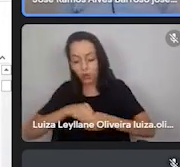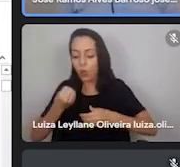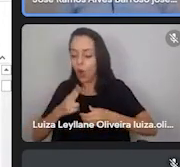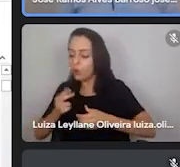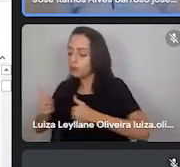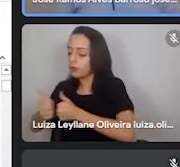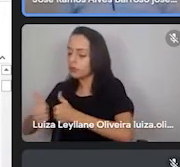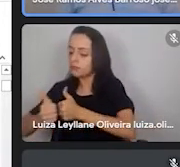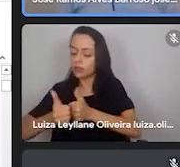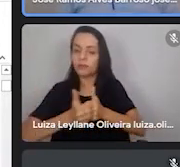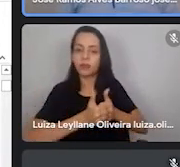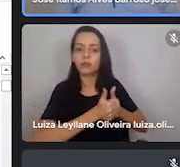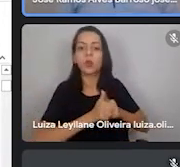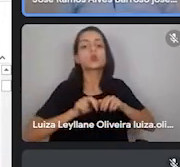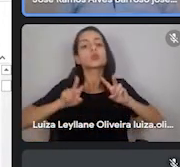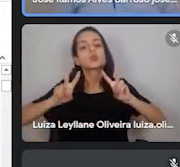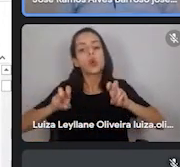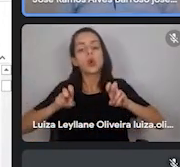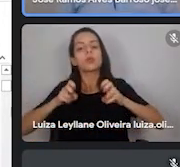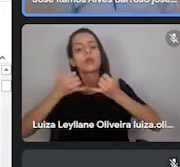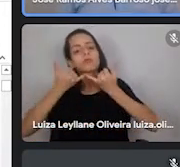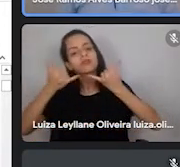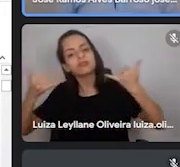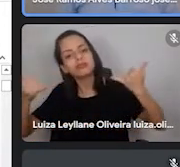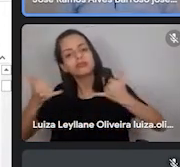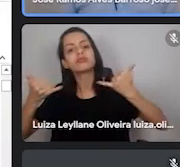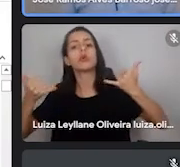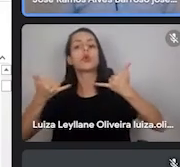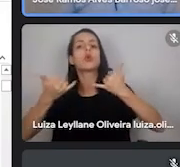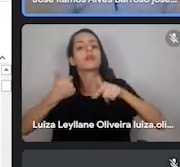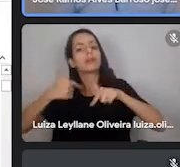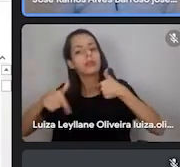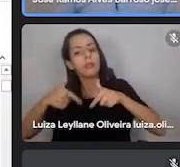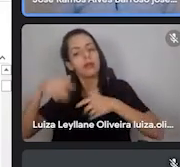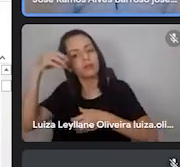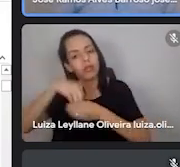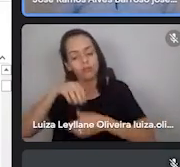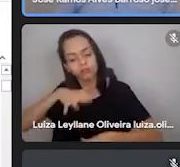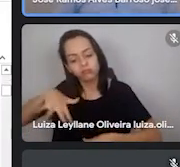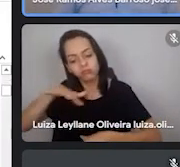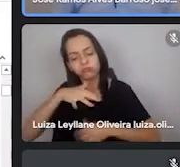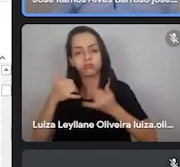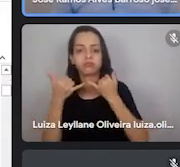e serviços em eletricidade.